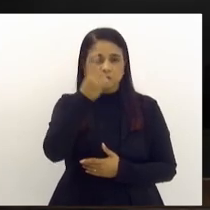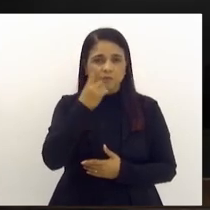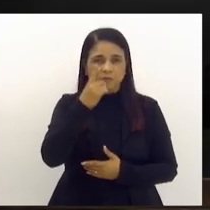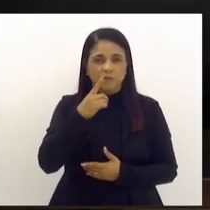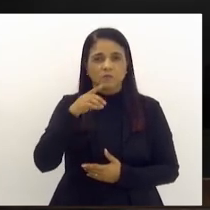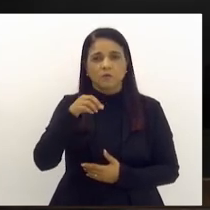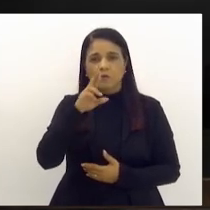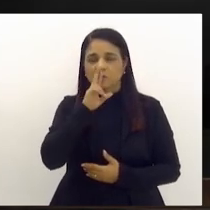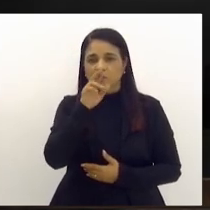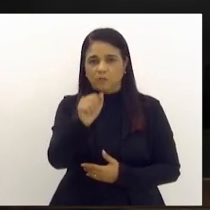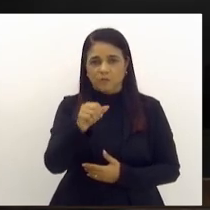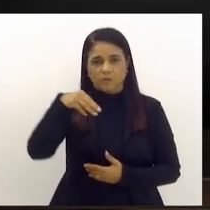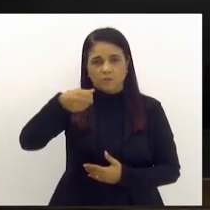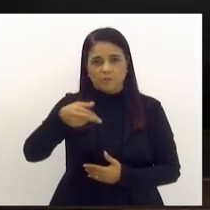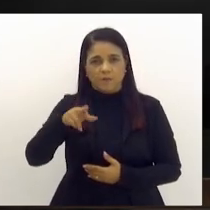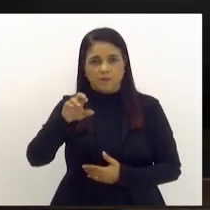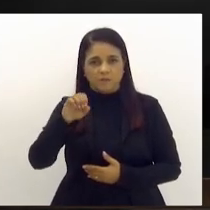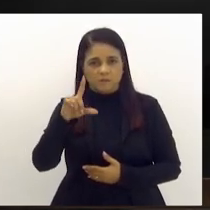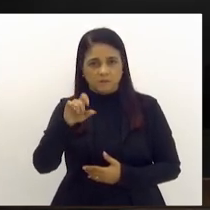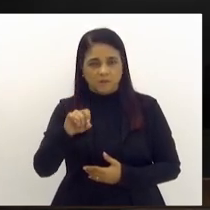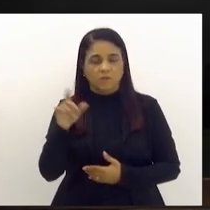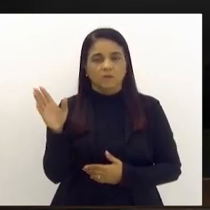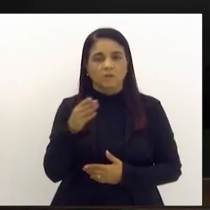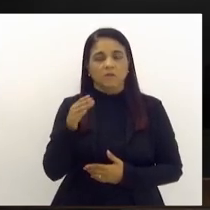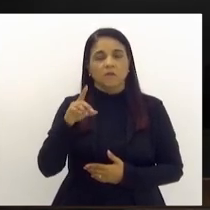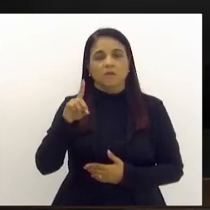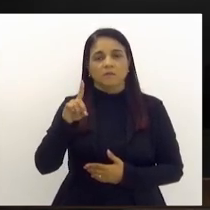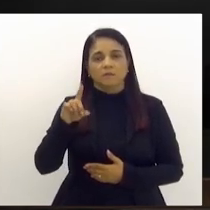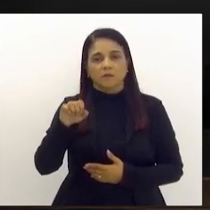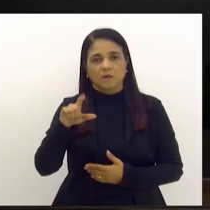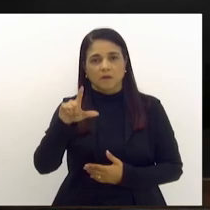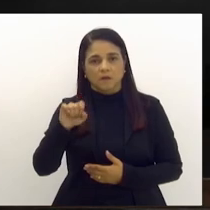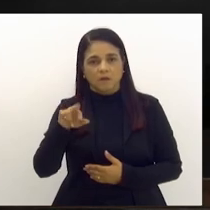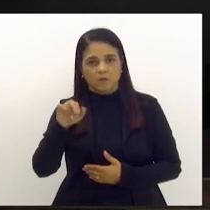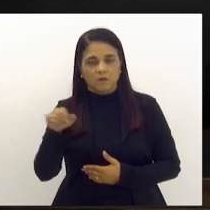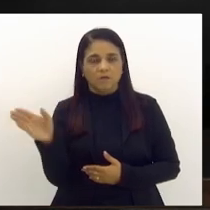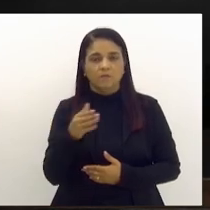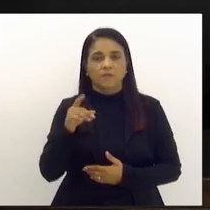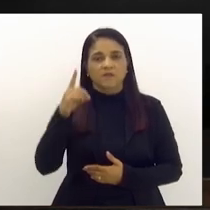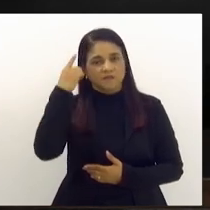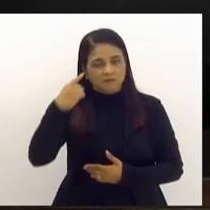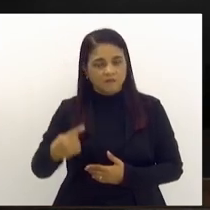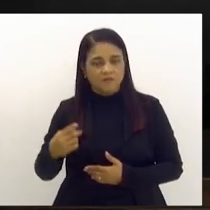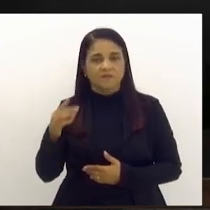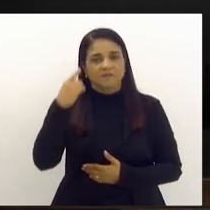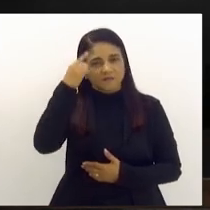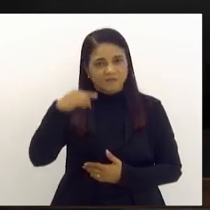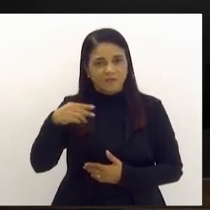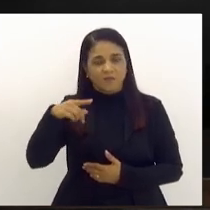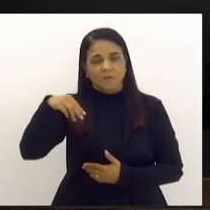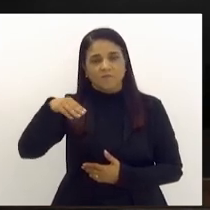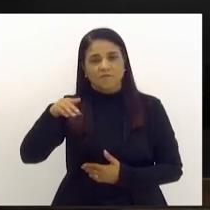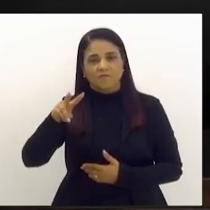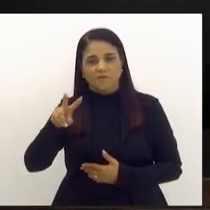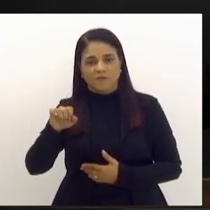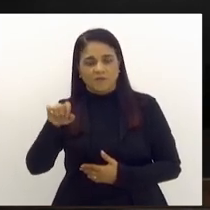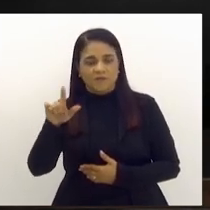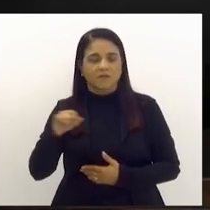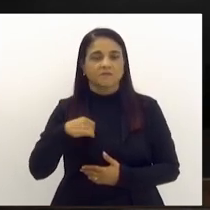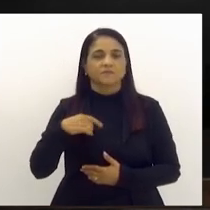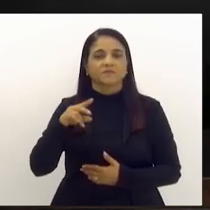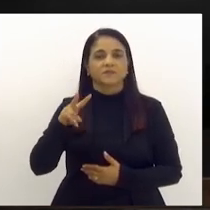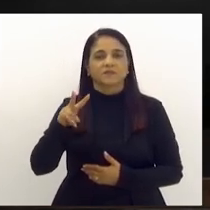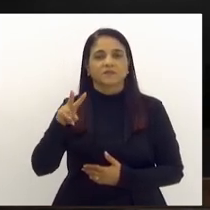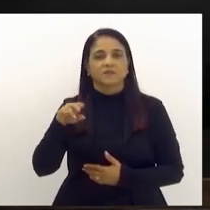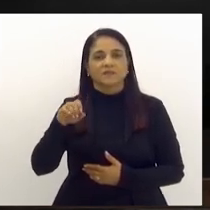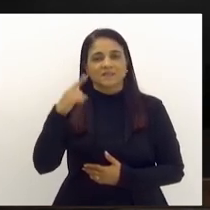deputados Rodrigo Amorim, Marcelo Dino, Guilherme De Laroli, Dani Monteiro, Vitor Júnior, Tandy Vieira, Cláudio Caiado, Dionísio Lins,